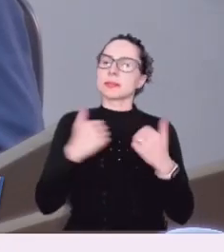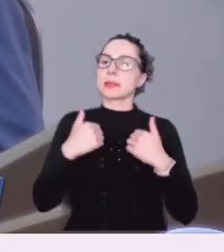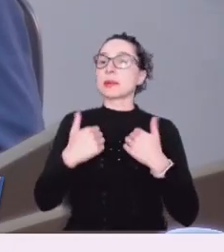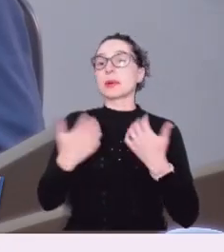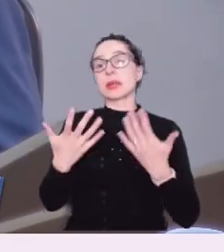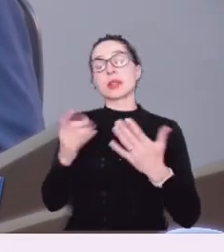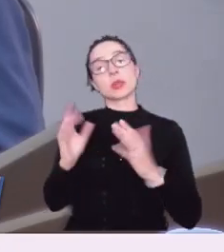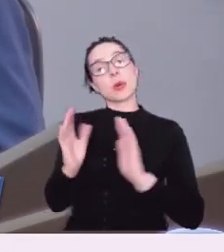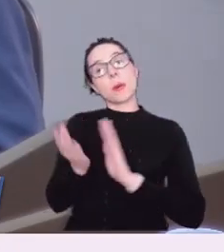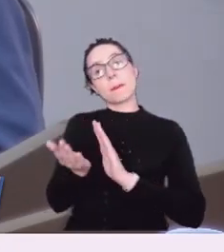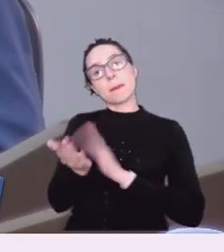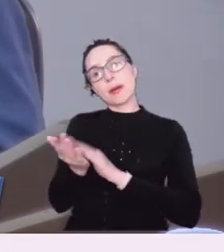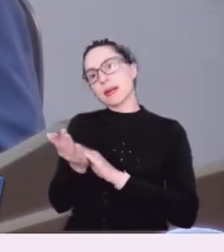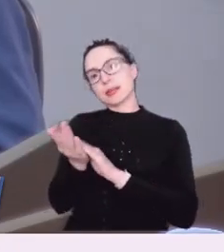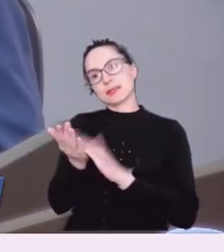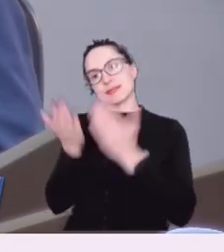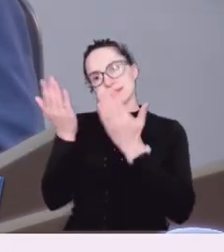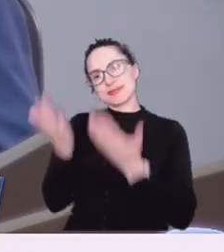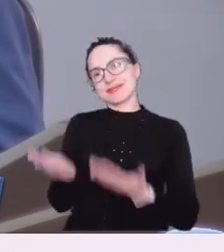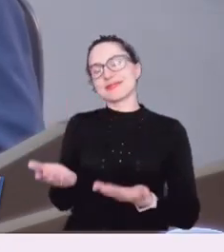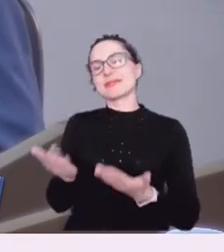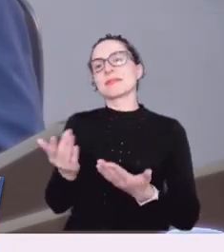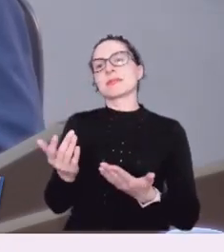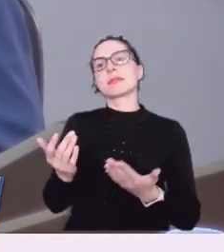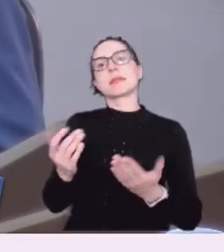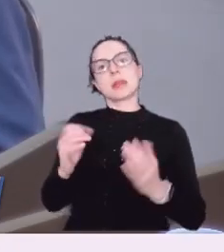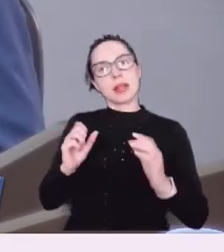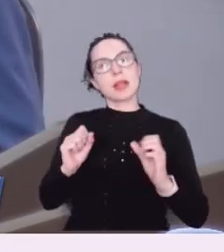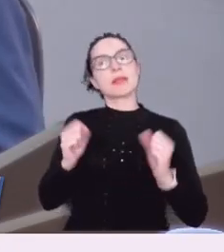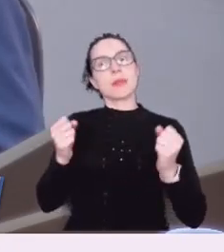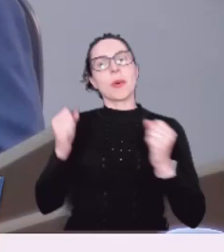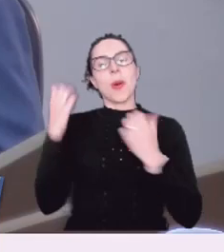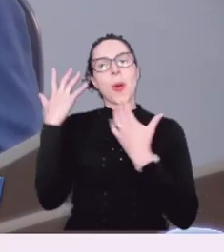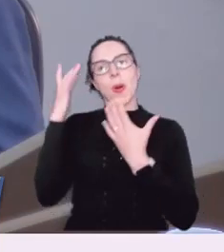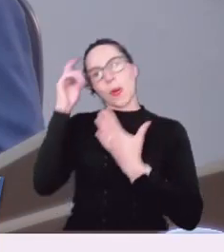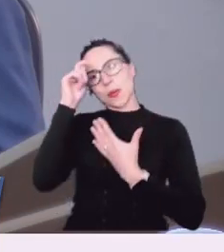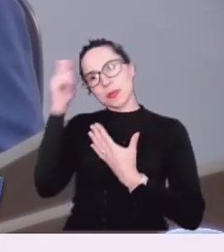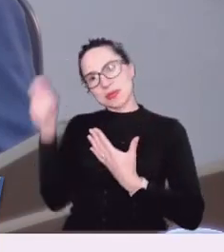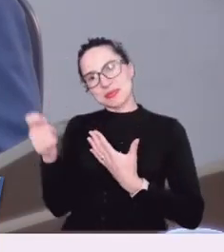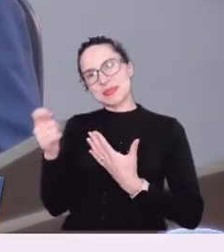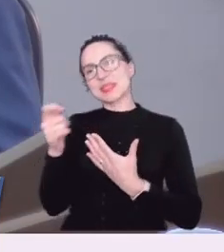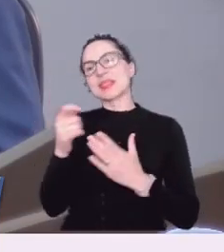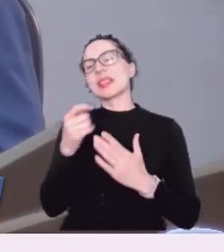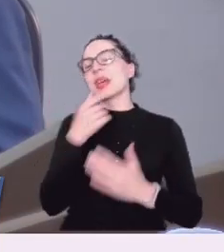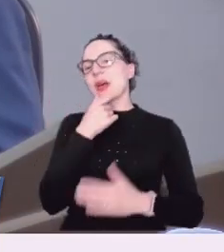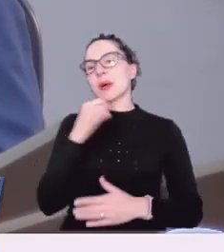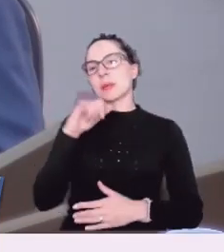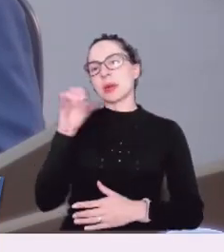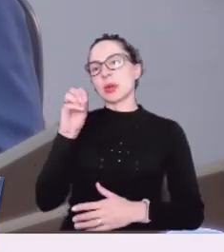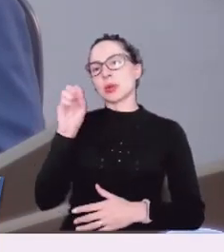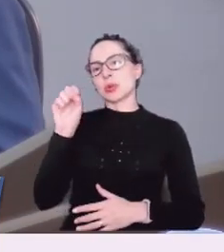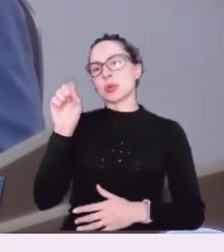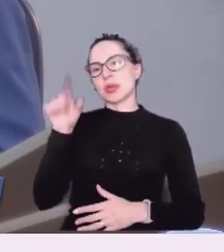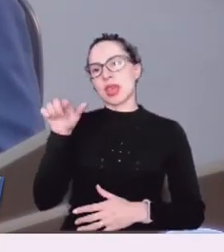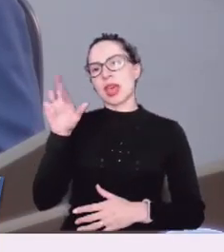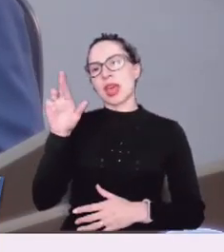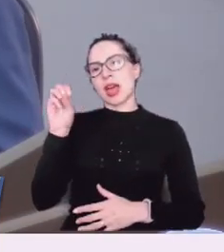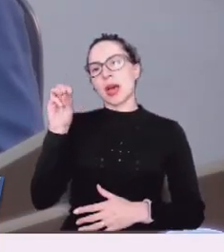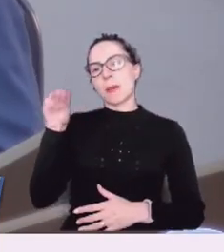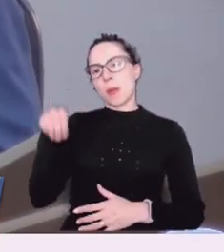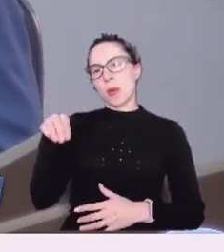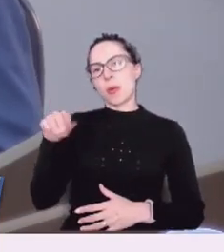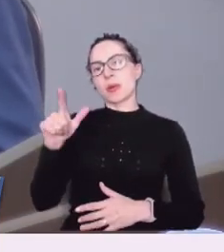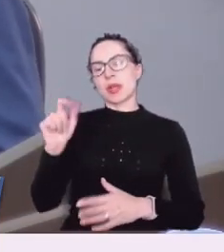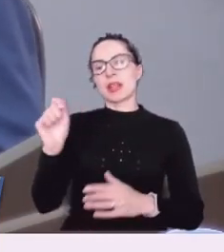parabenizar você pela feliz homenagem ao Dr. Zé Ramon Ribeiro nessa avenida.